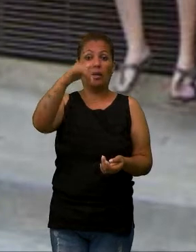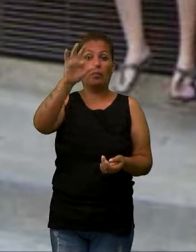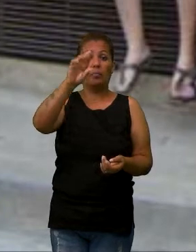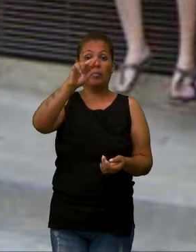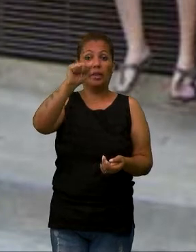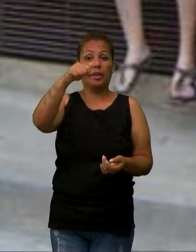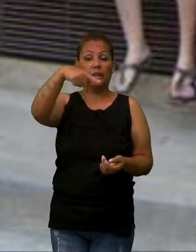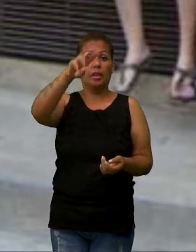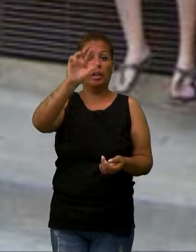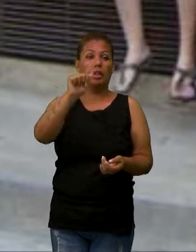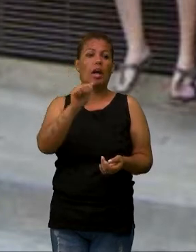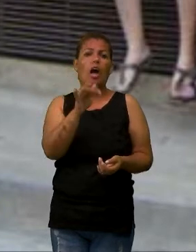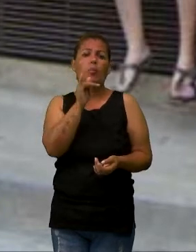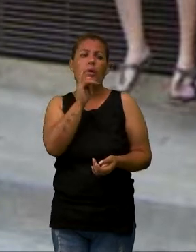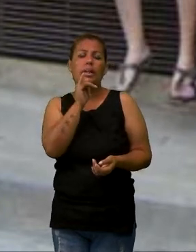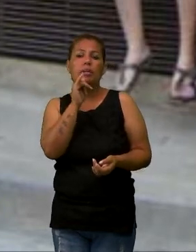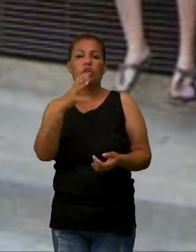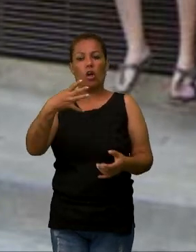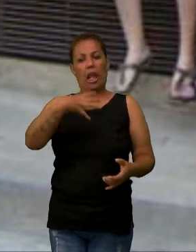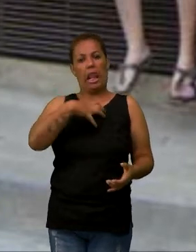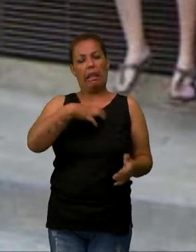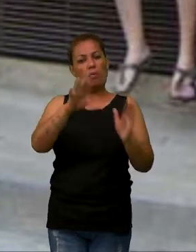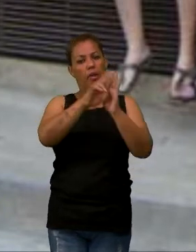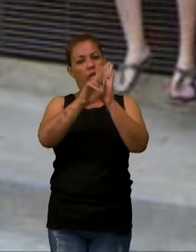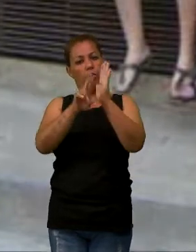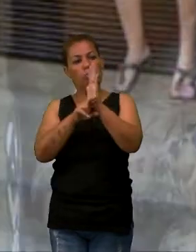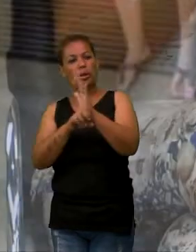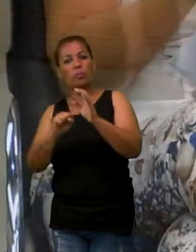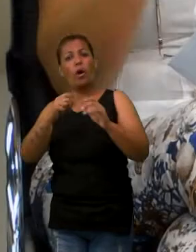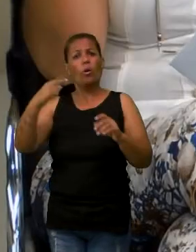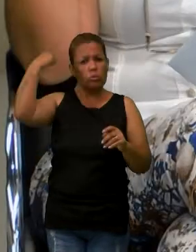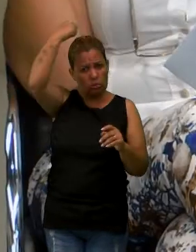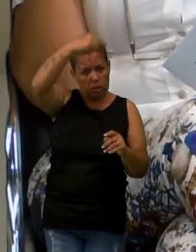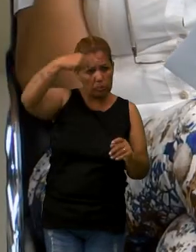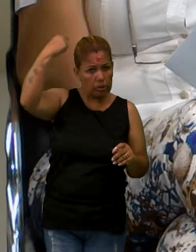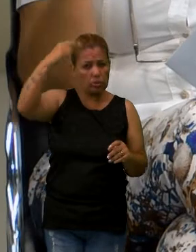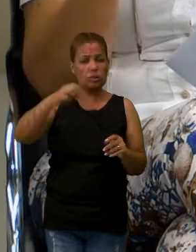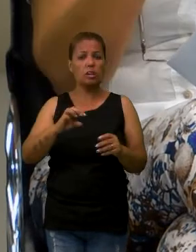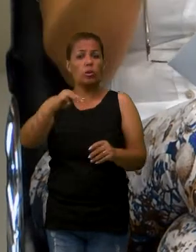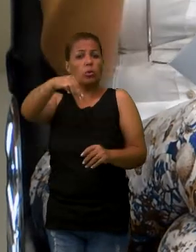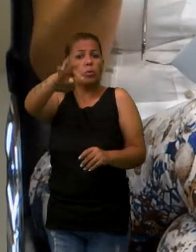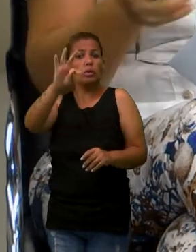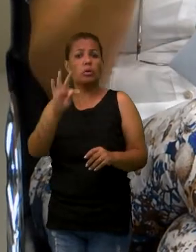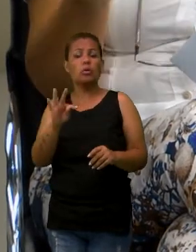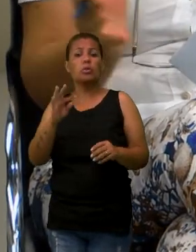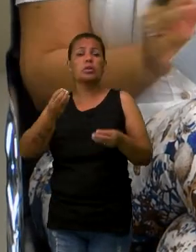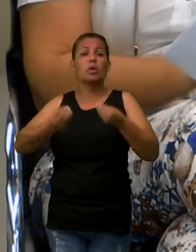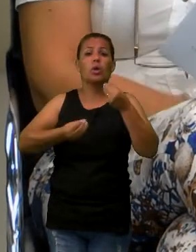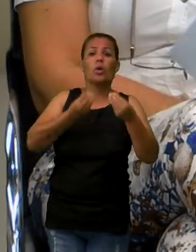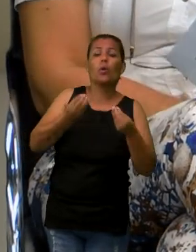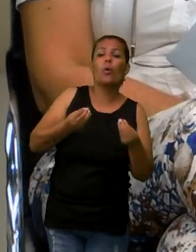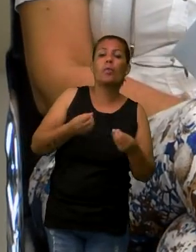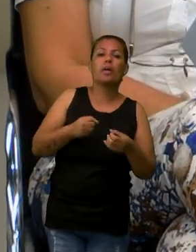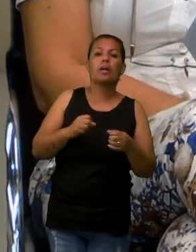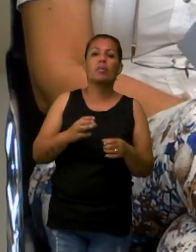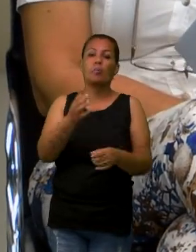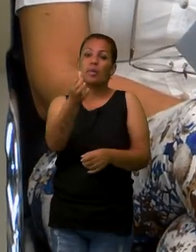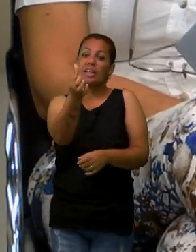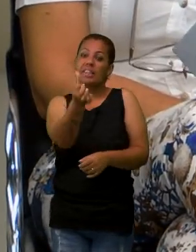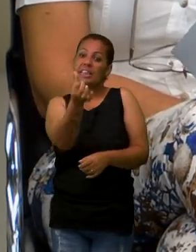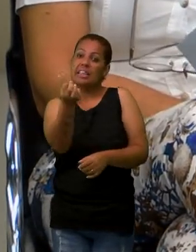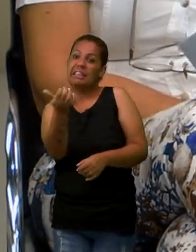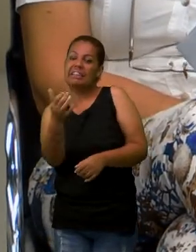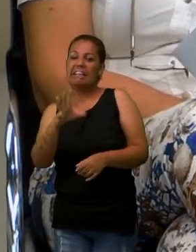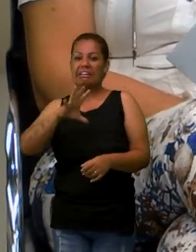está nos assistindo por exemplo chegou lá na bahia o programa ou no espírito santo um no mato grosso o programa vai pra 66